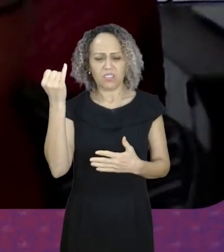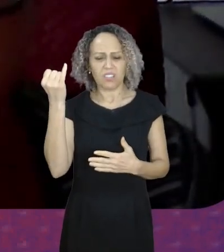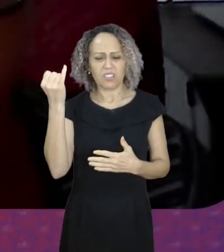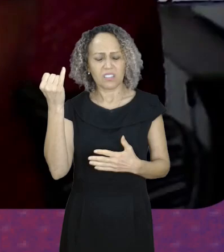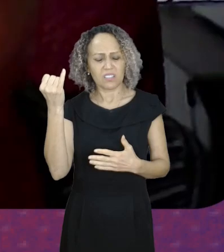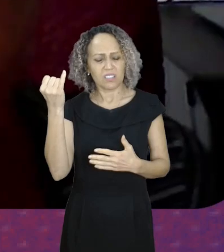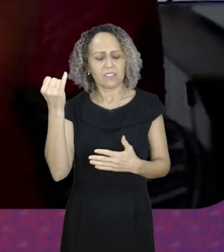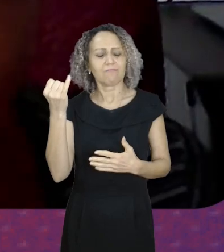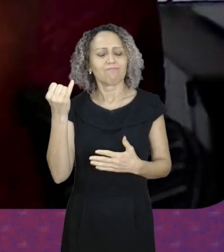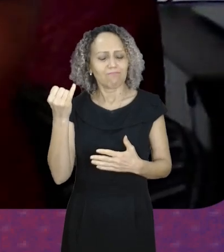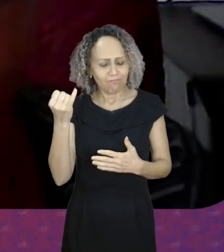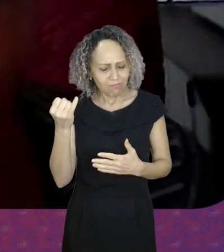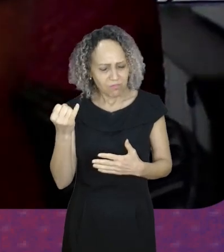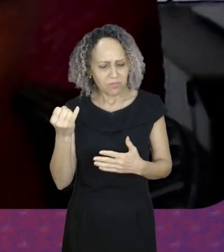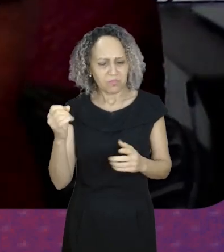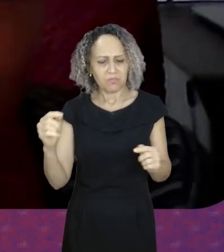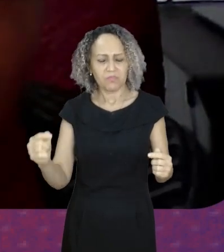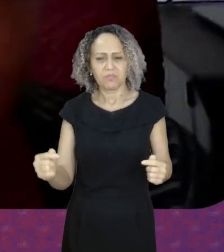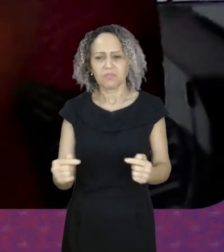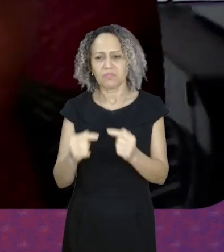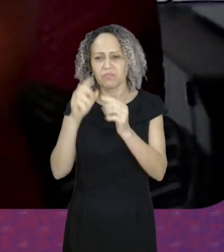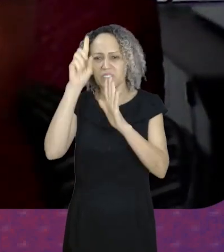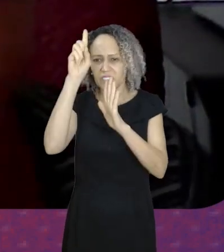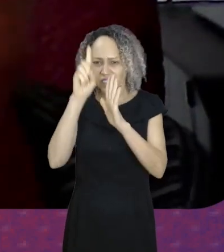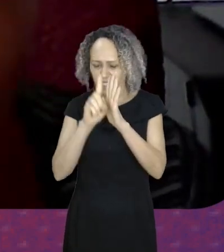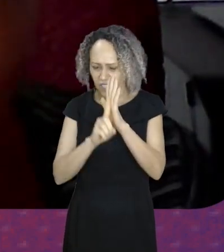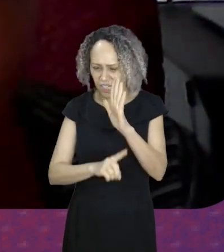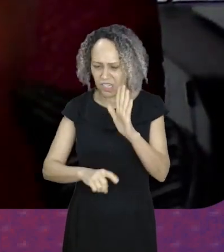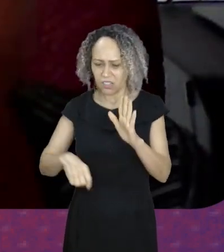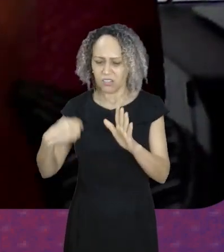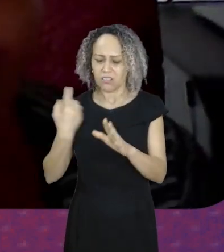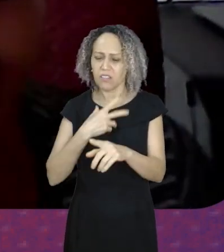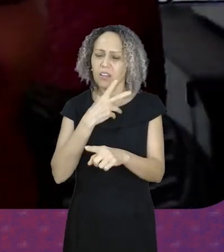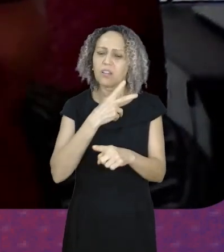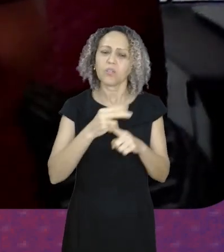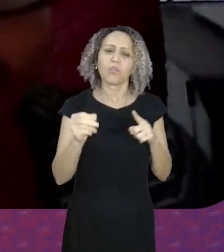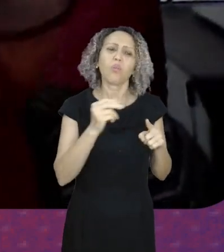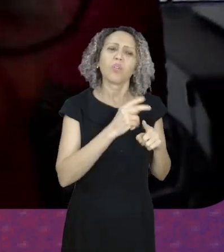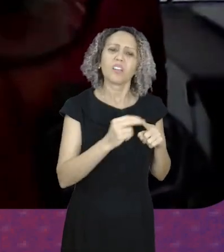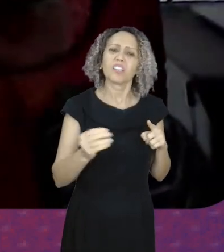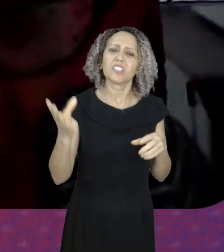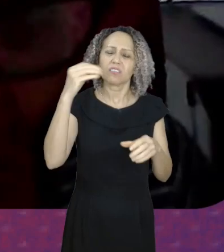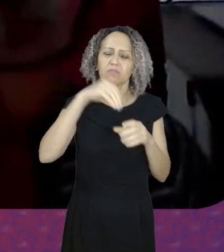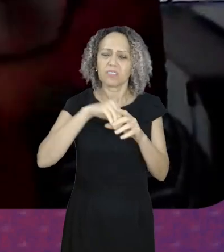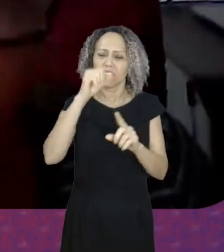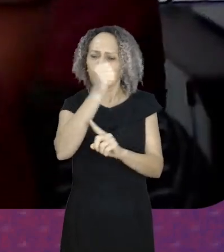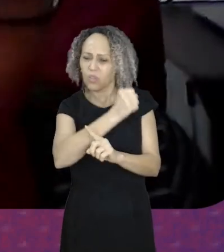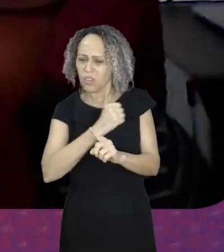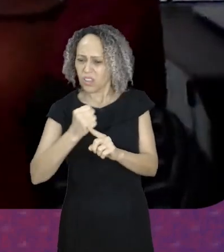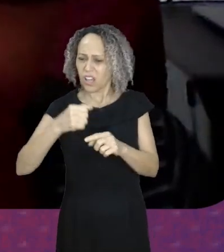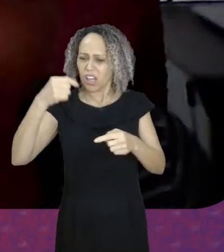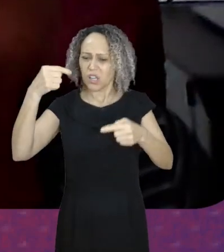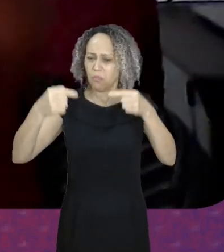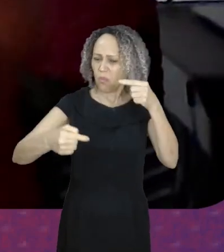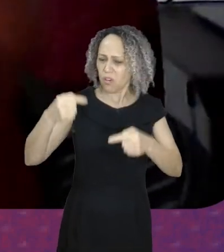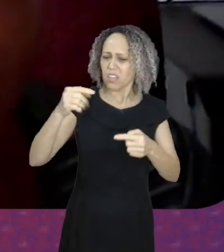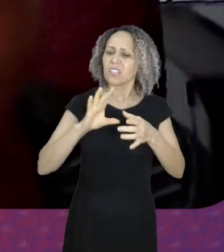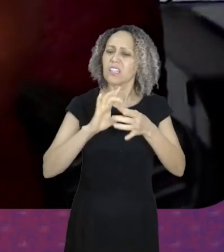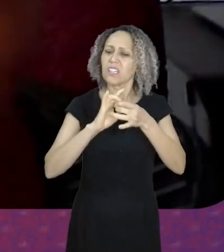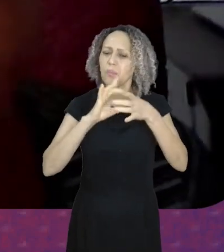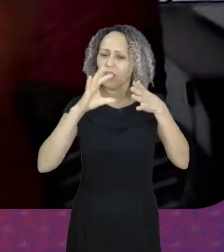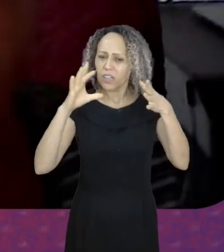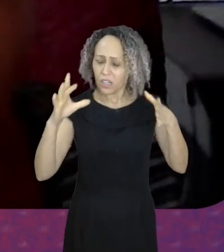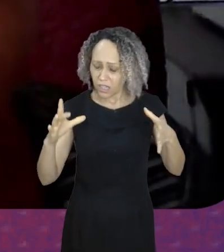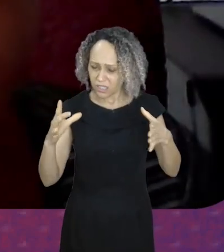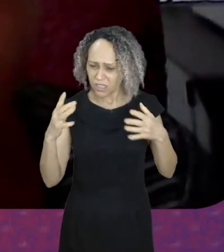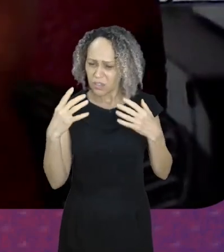direitos, como quando falamos de conquista social, política e democrática. Então, vamos pôr a cabeça